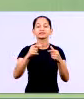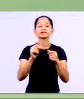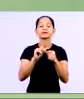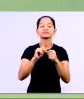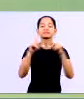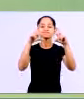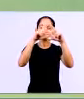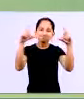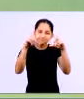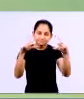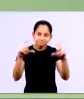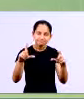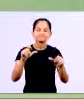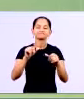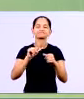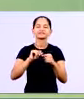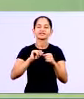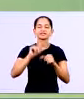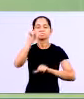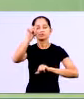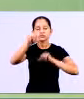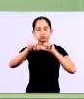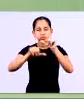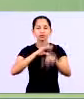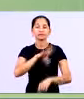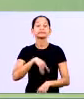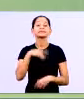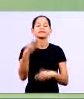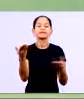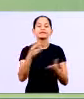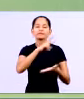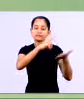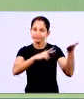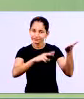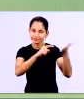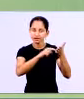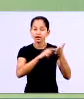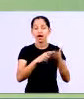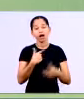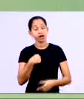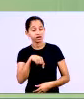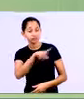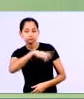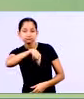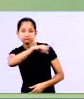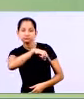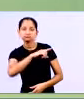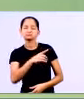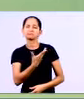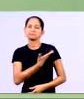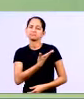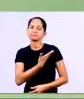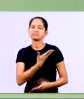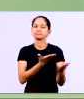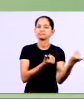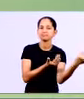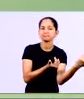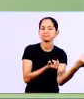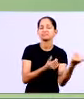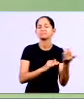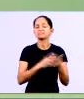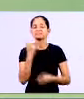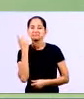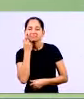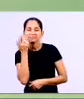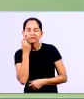sobre a mudança da língua. Professora, eu e os brother, tudo tipo assim, não estamos achando